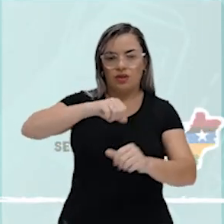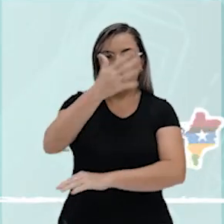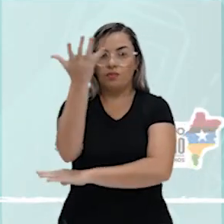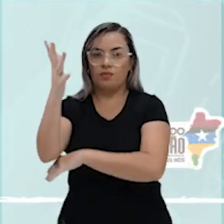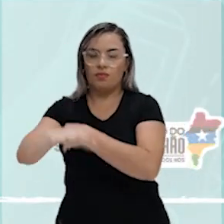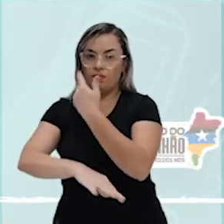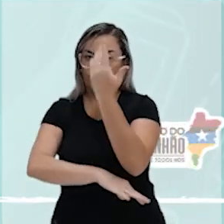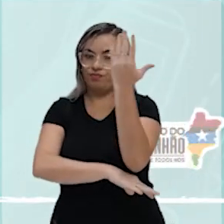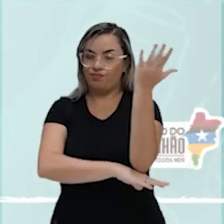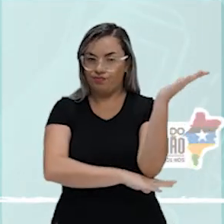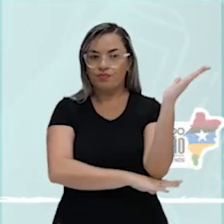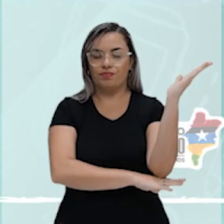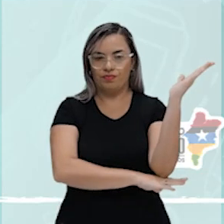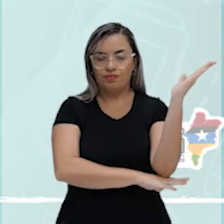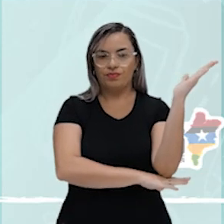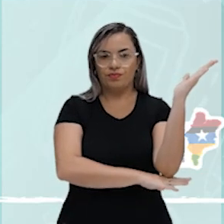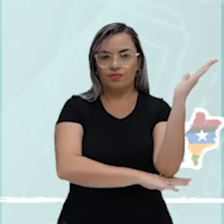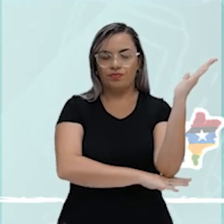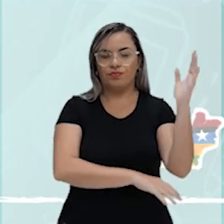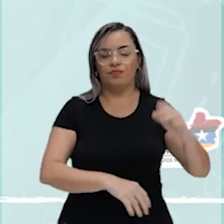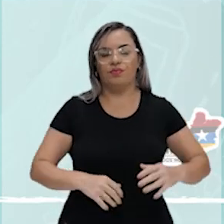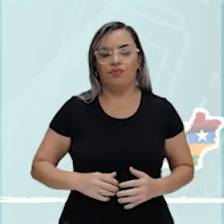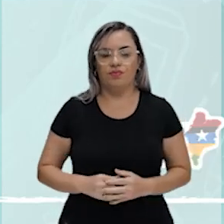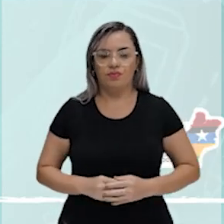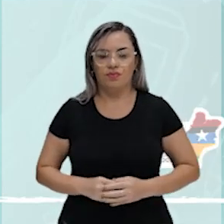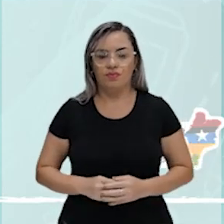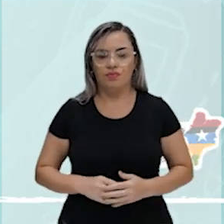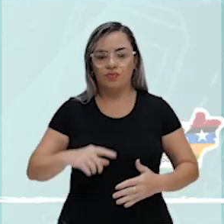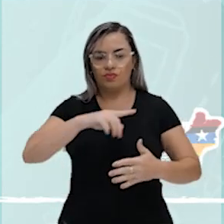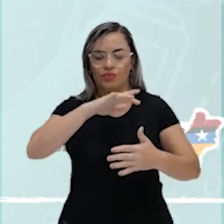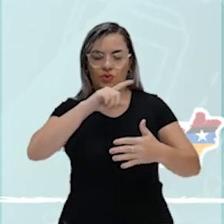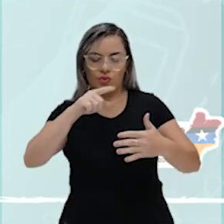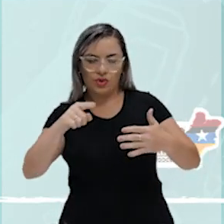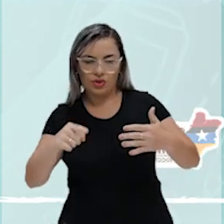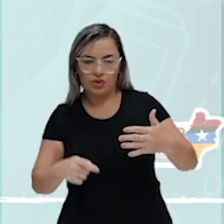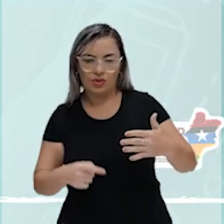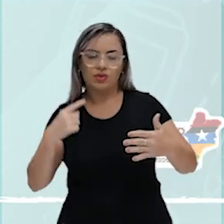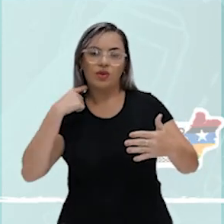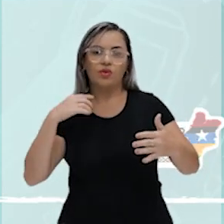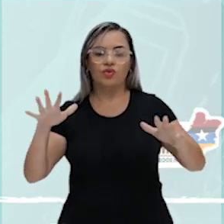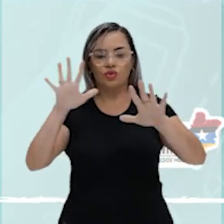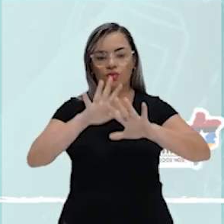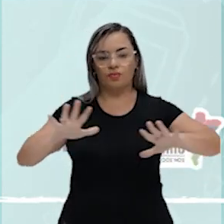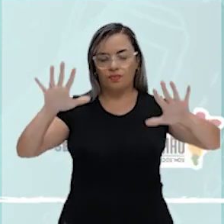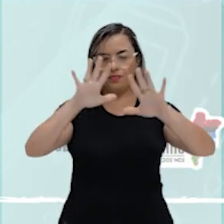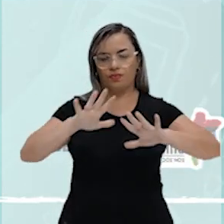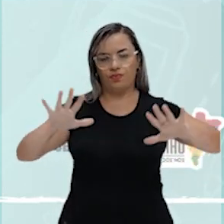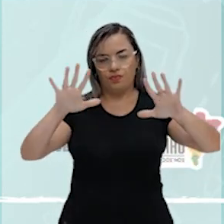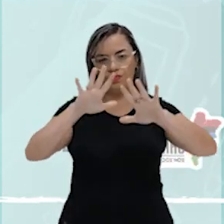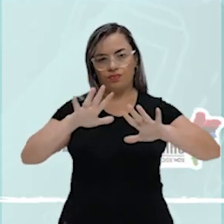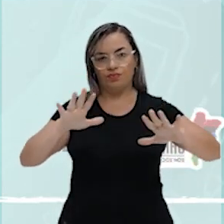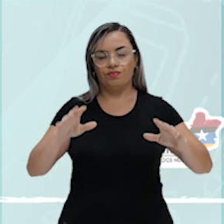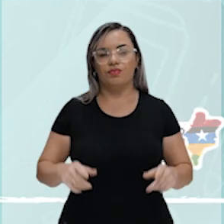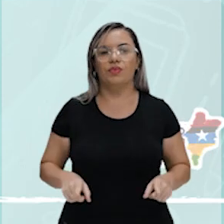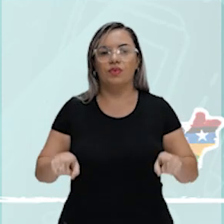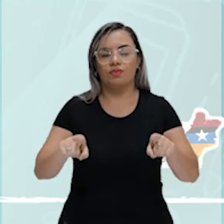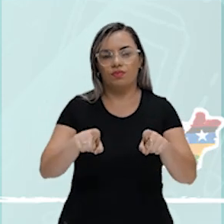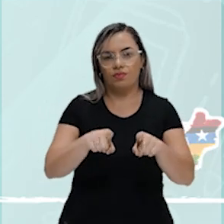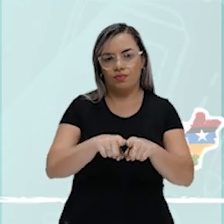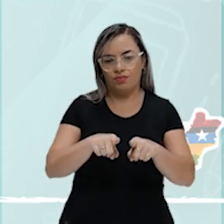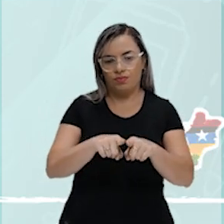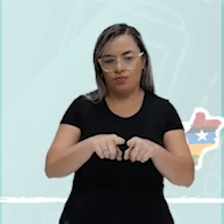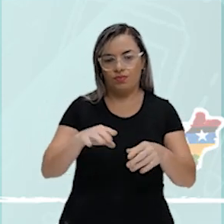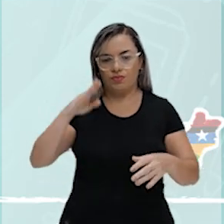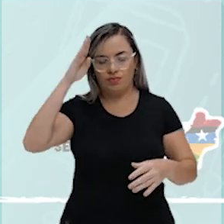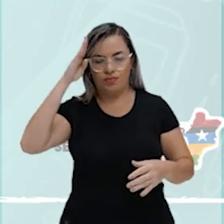a poluição traz para a natureza, tipos de poluição, certo? Nós vamos falar sobre,